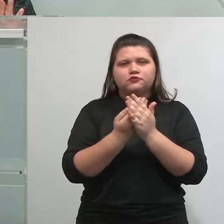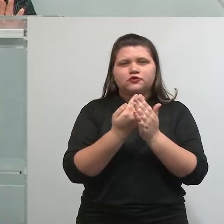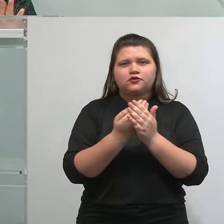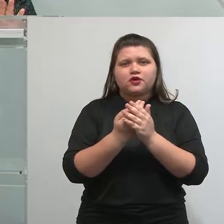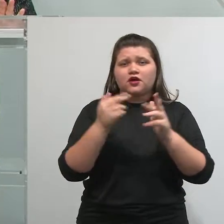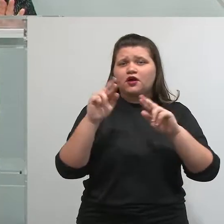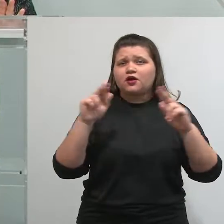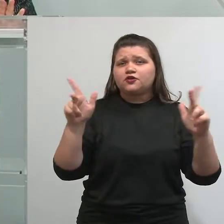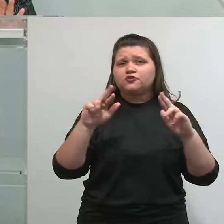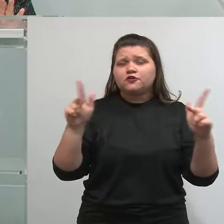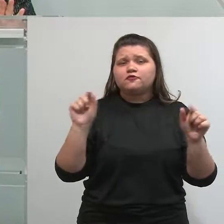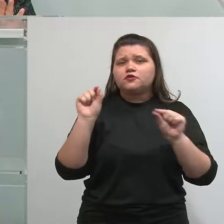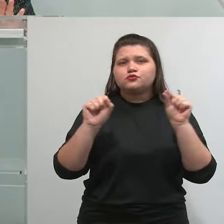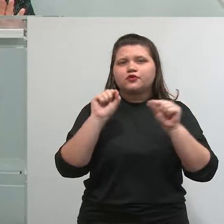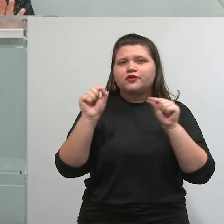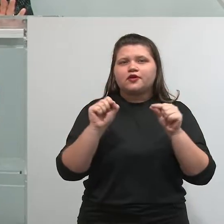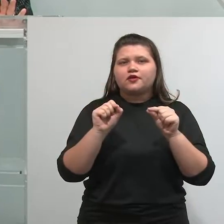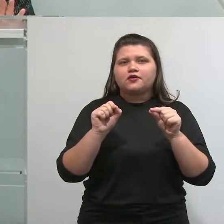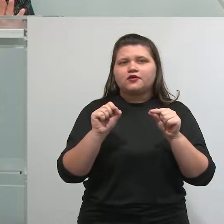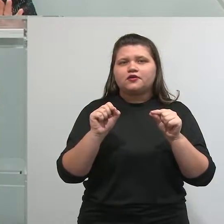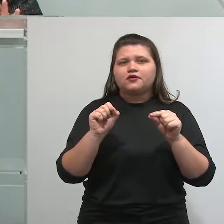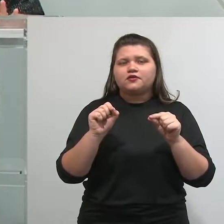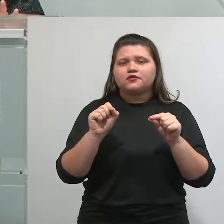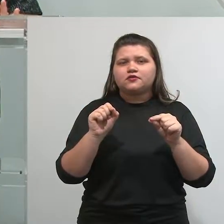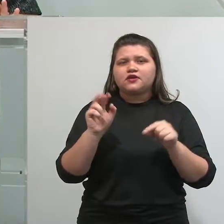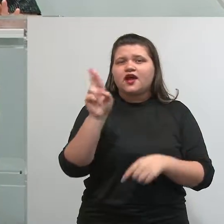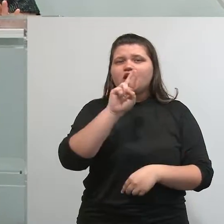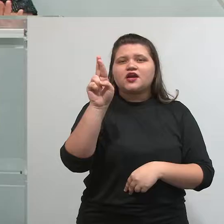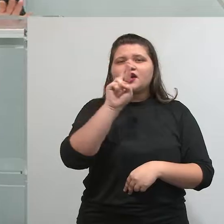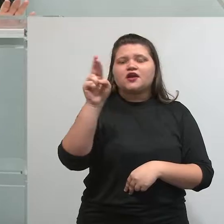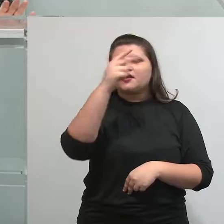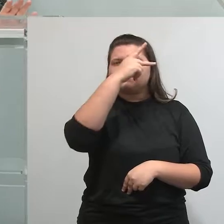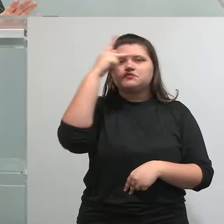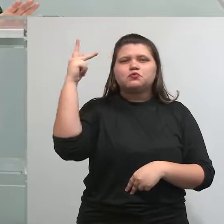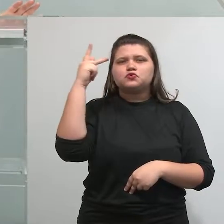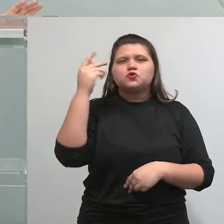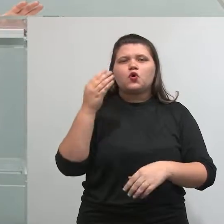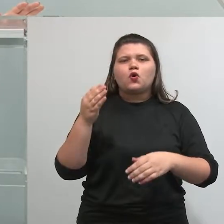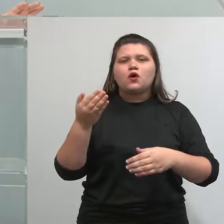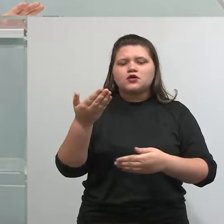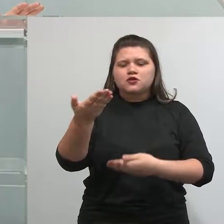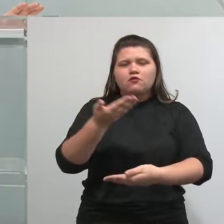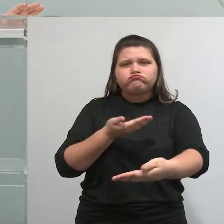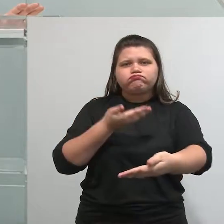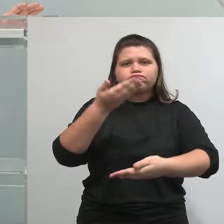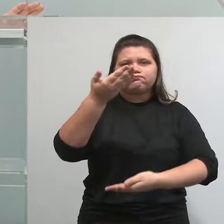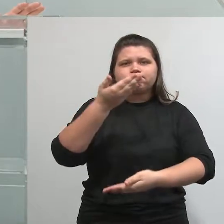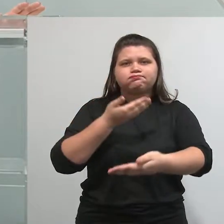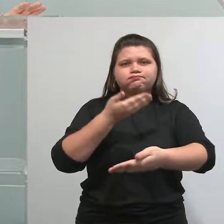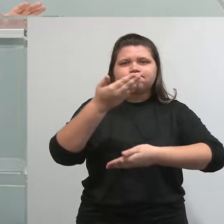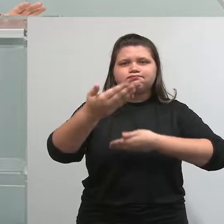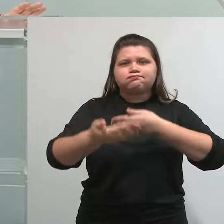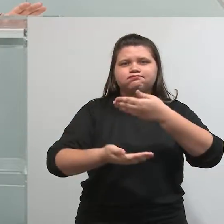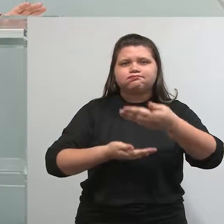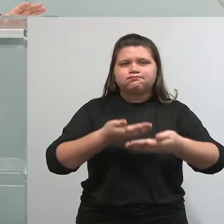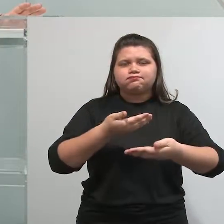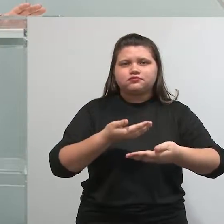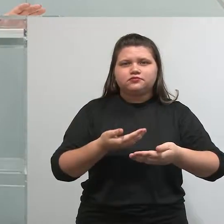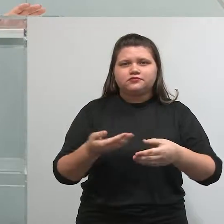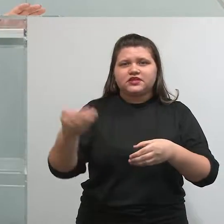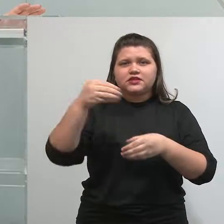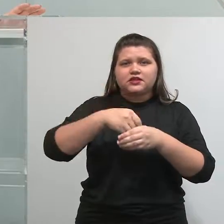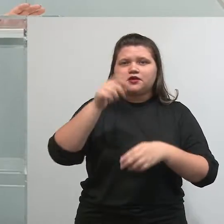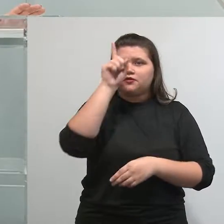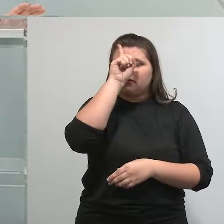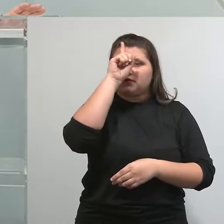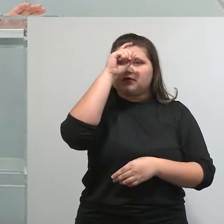diferença é quem são as pessoas para quem você vai se dirigir, né? Com que ala, por exemplo, de um hospital você vai